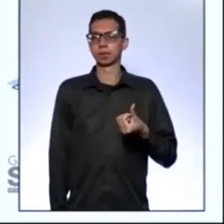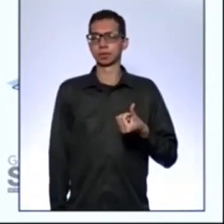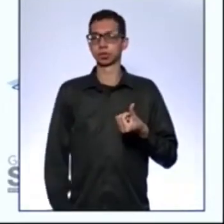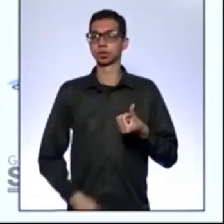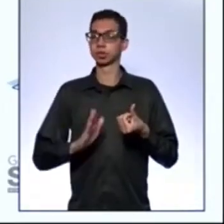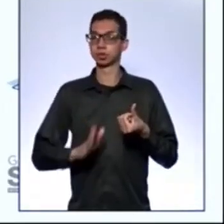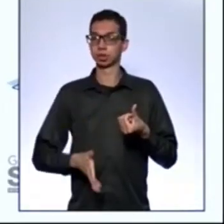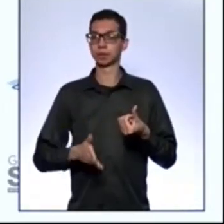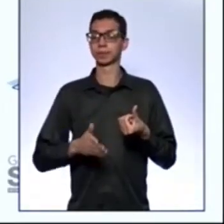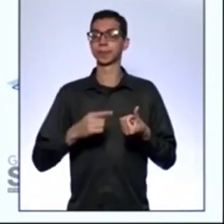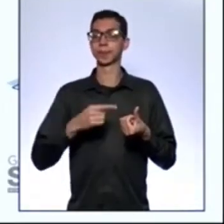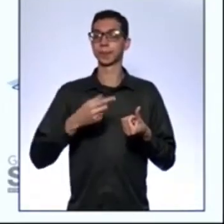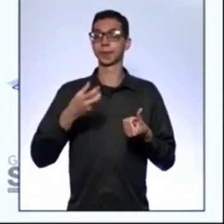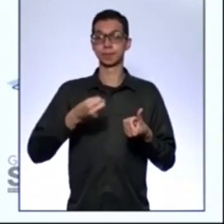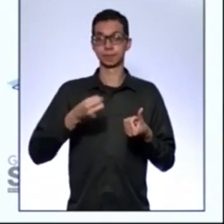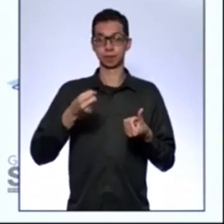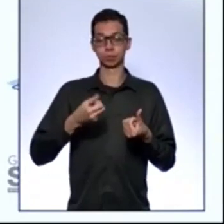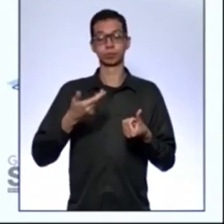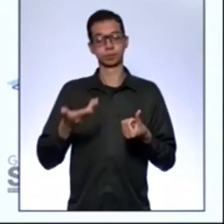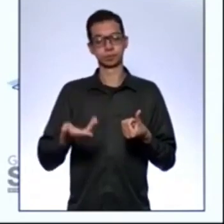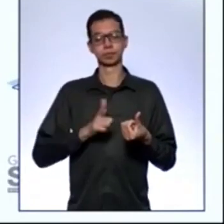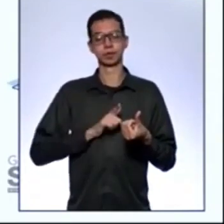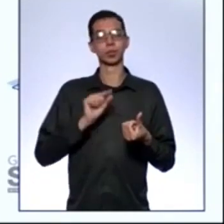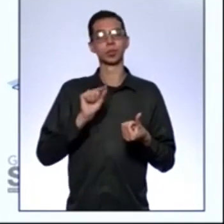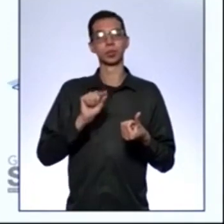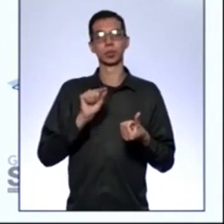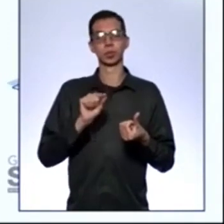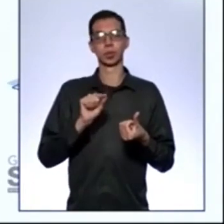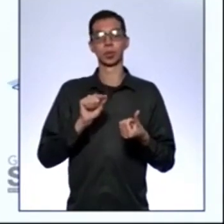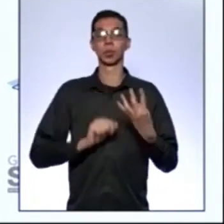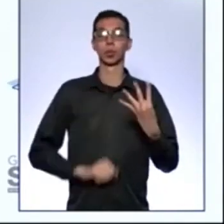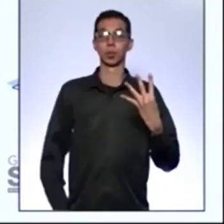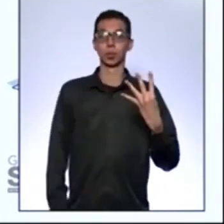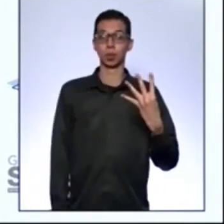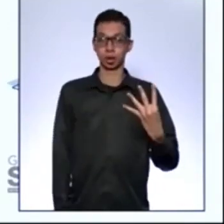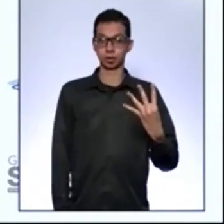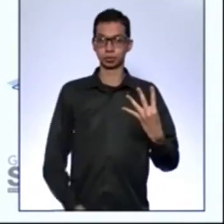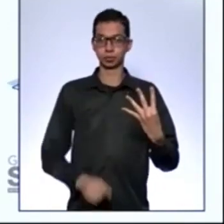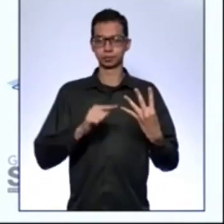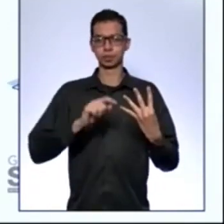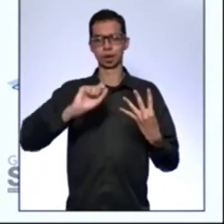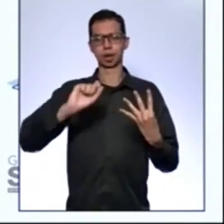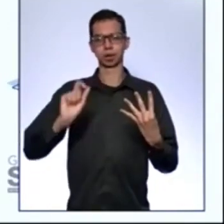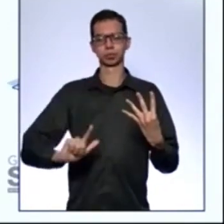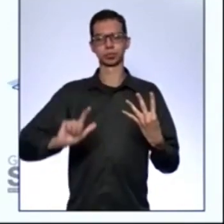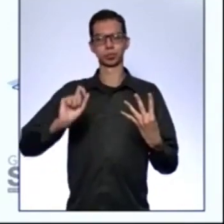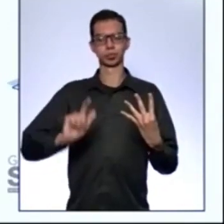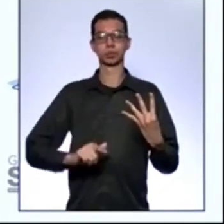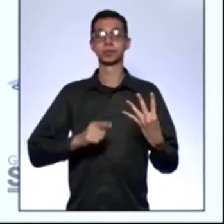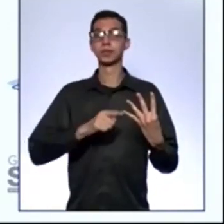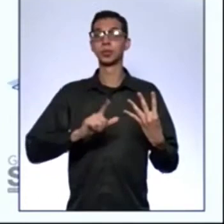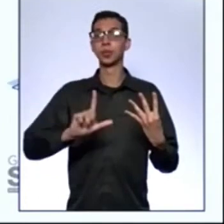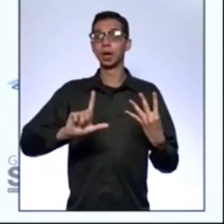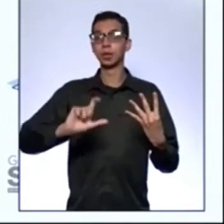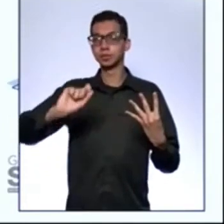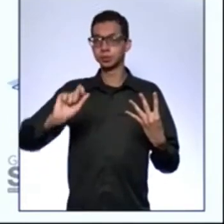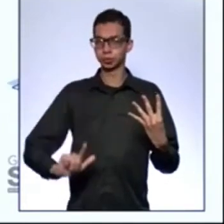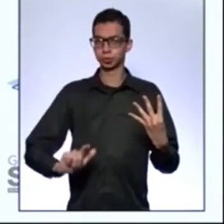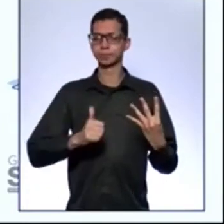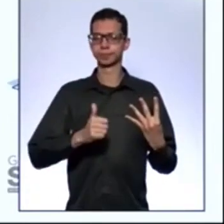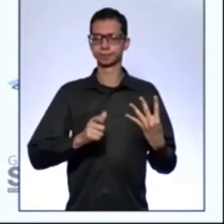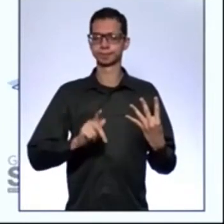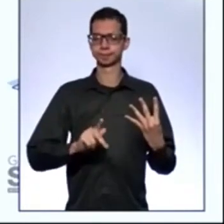de tão branco então nós temos quatro de Tom Azul quatro litros tão